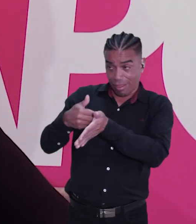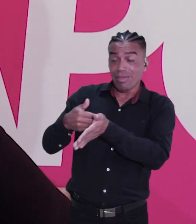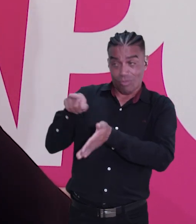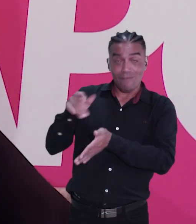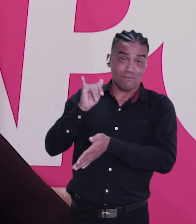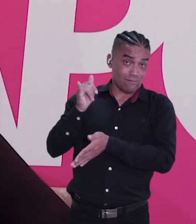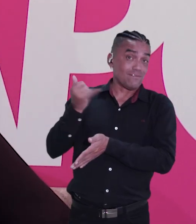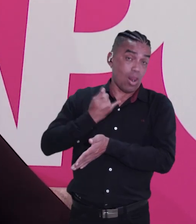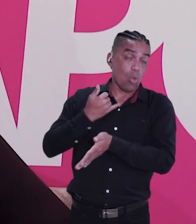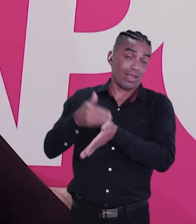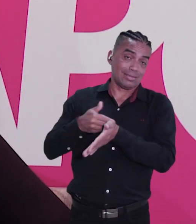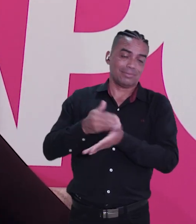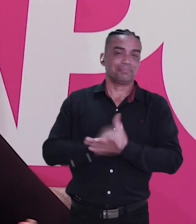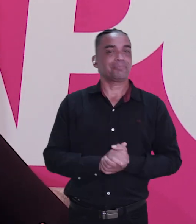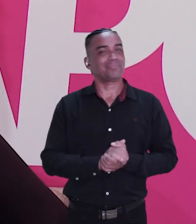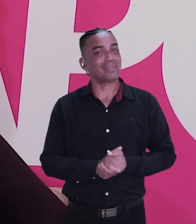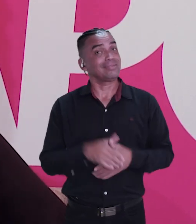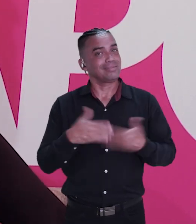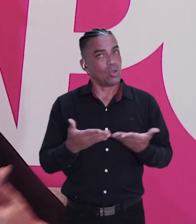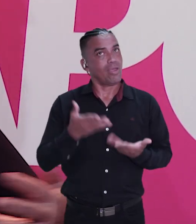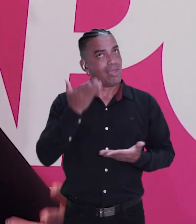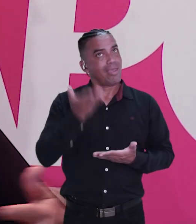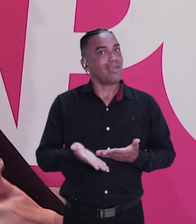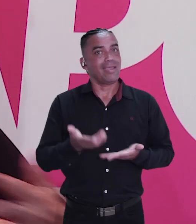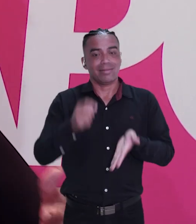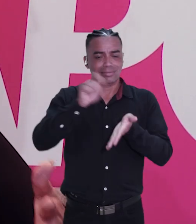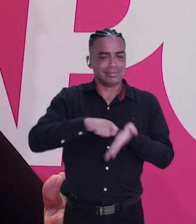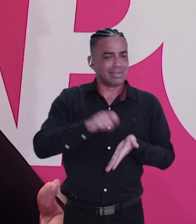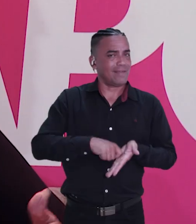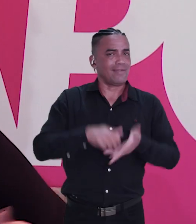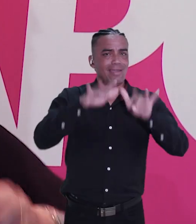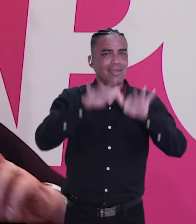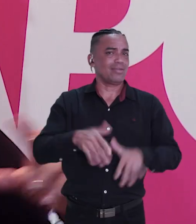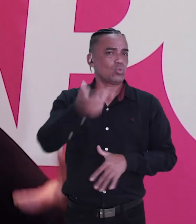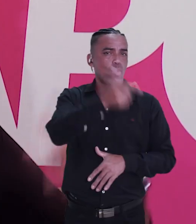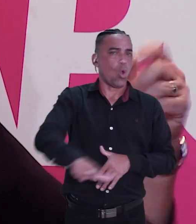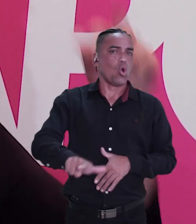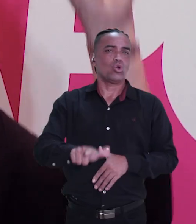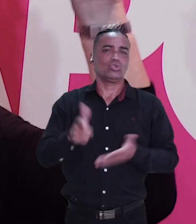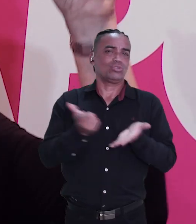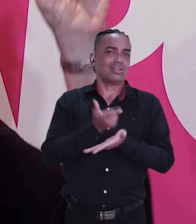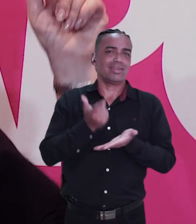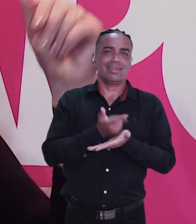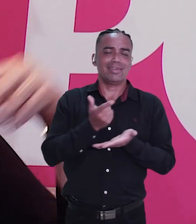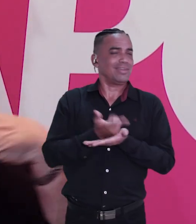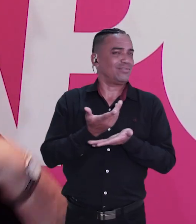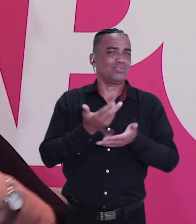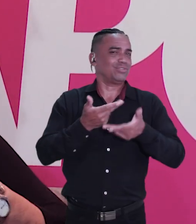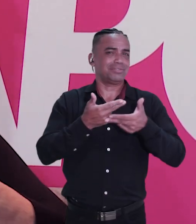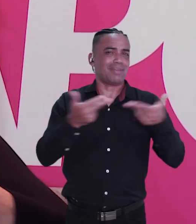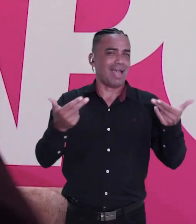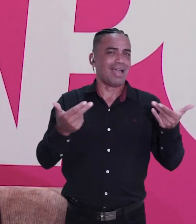segredo, diz ele. E, enquanto isso, ele está fazendo outros livros que vão sair desses menores,